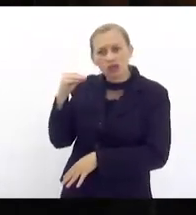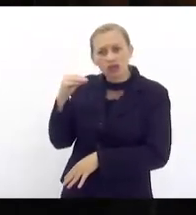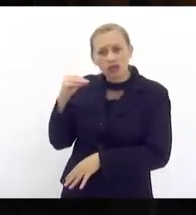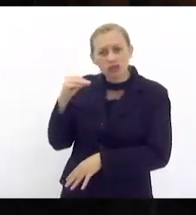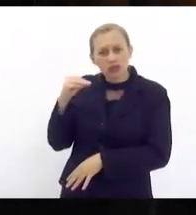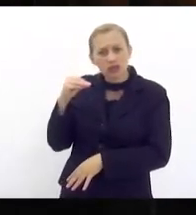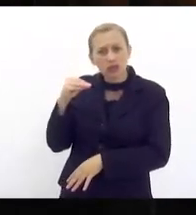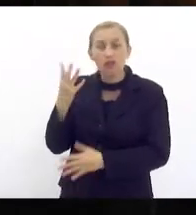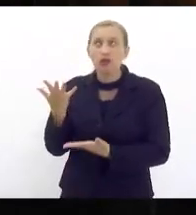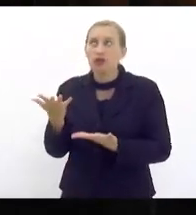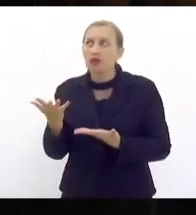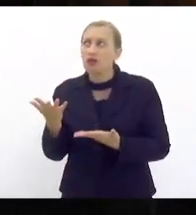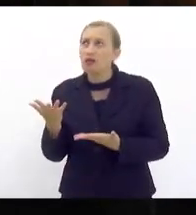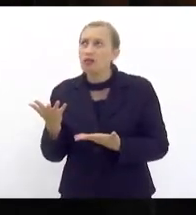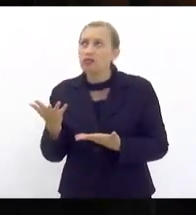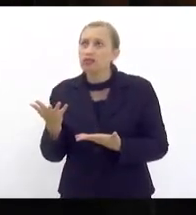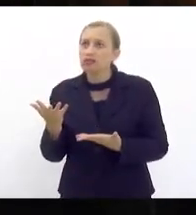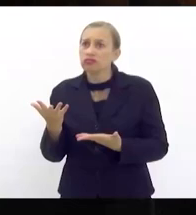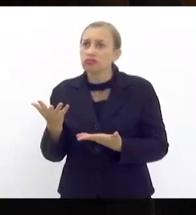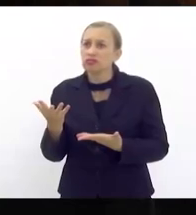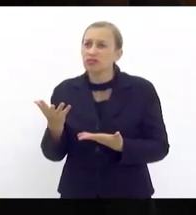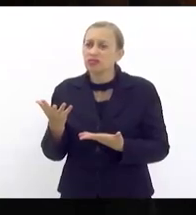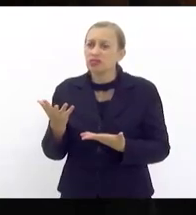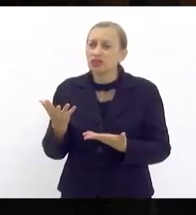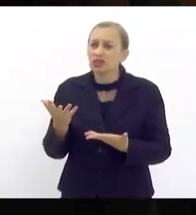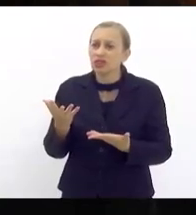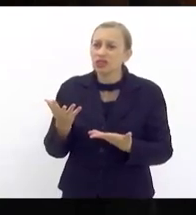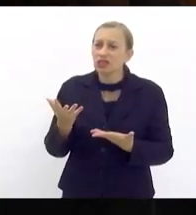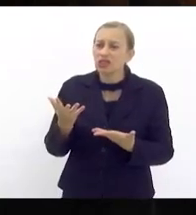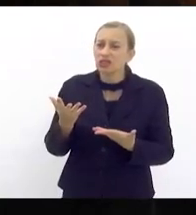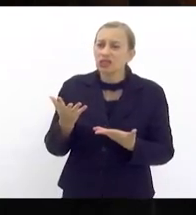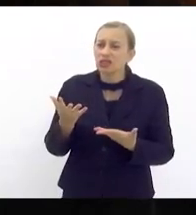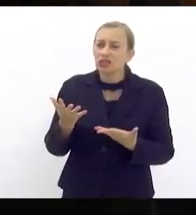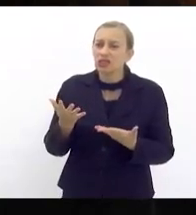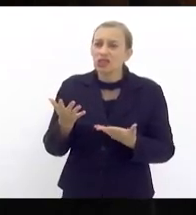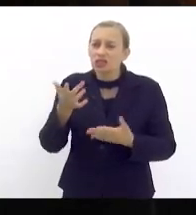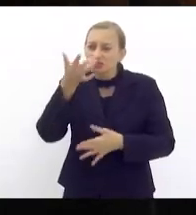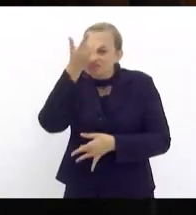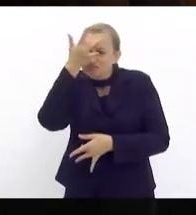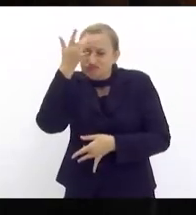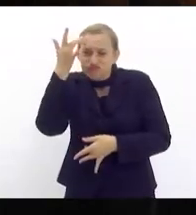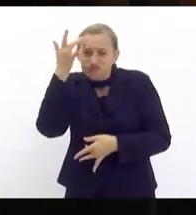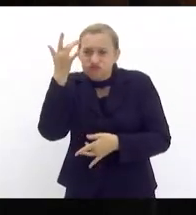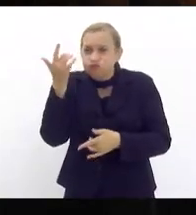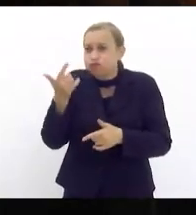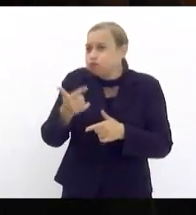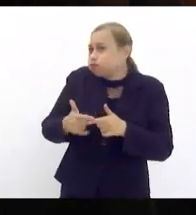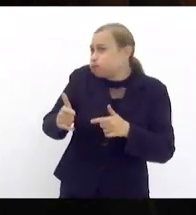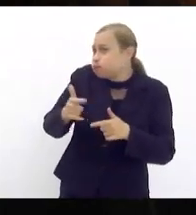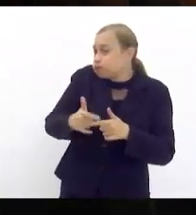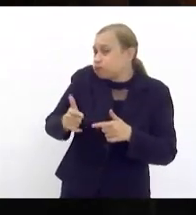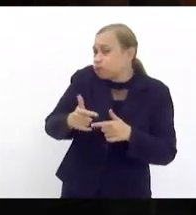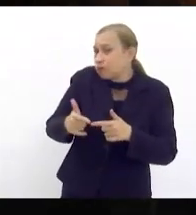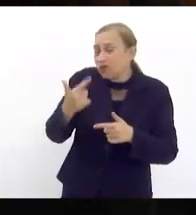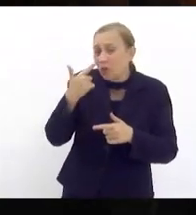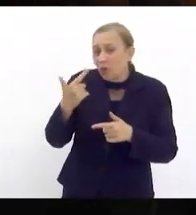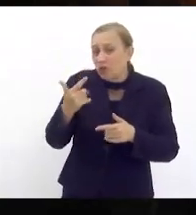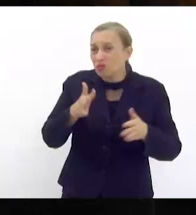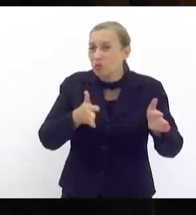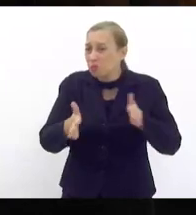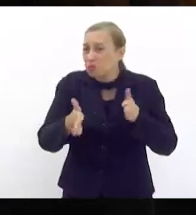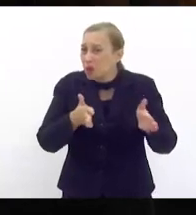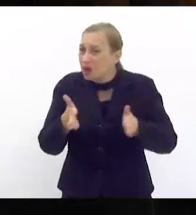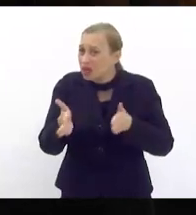extremamente fragilizados emocionalmente a gente tá aí num num período né